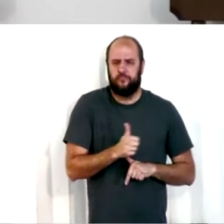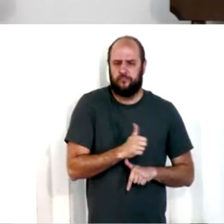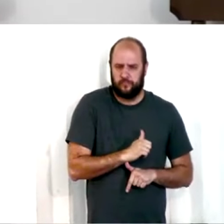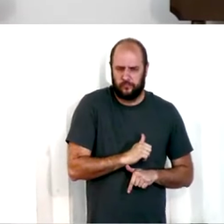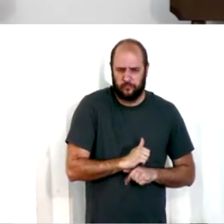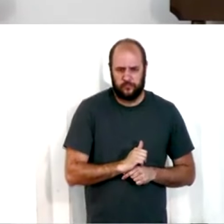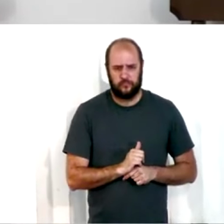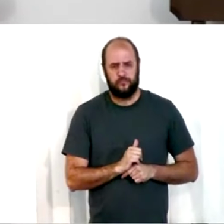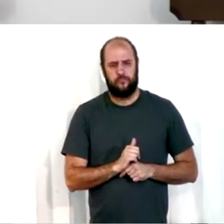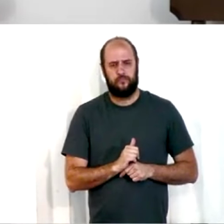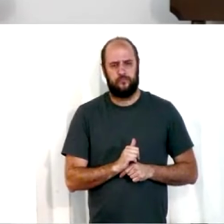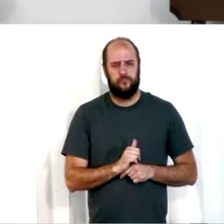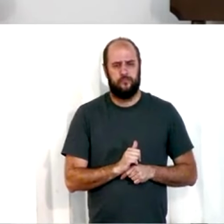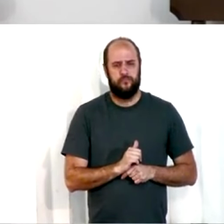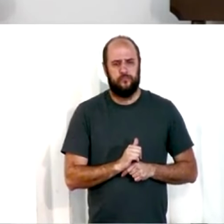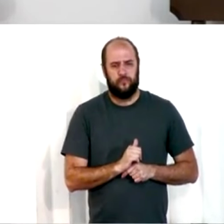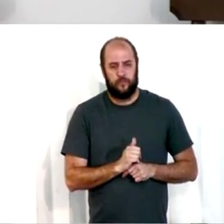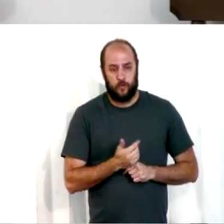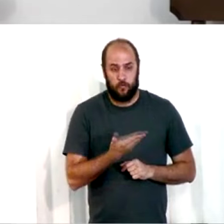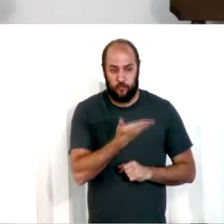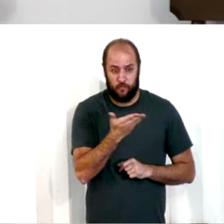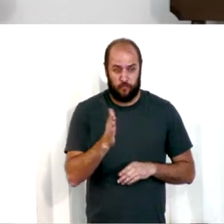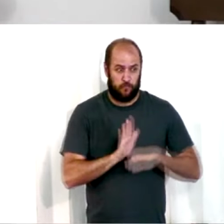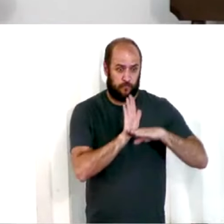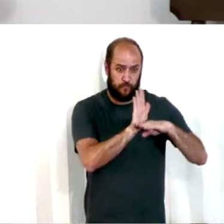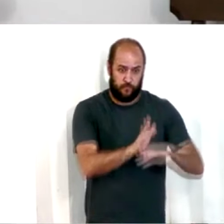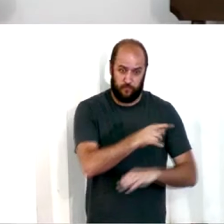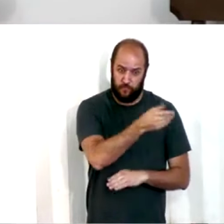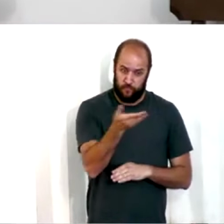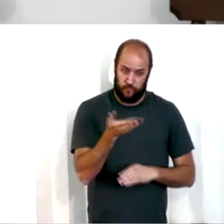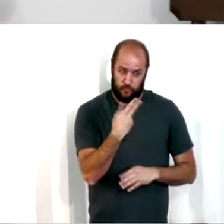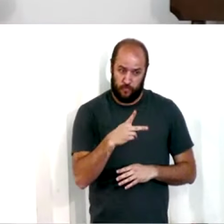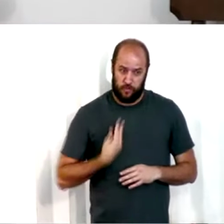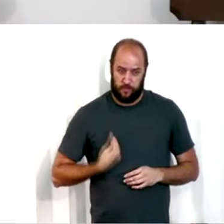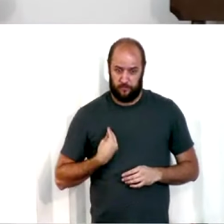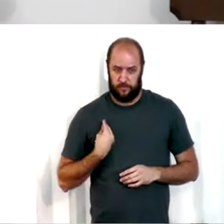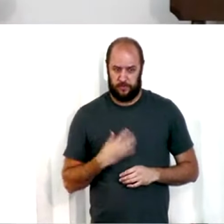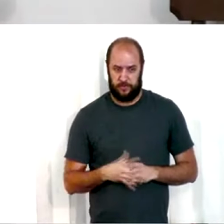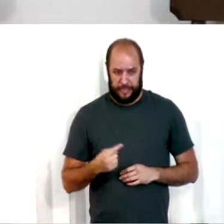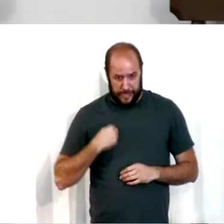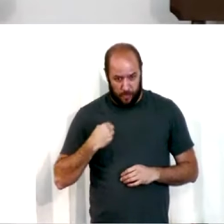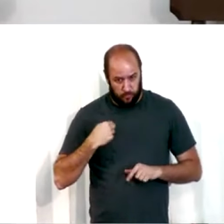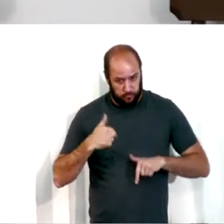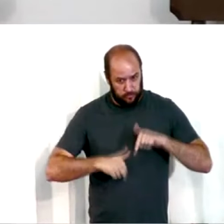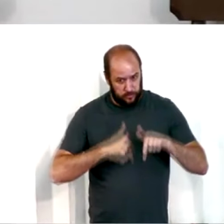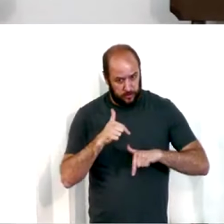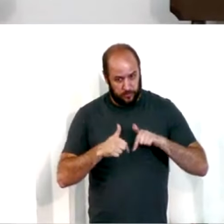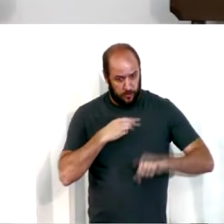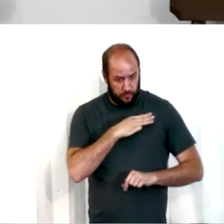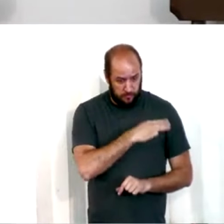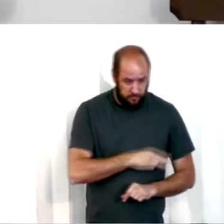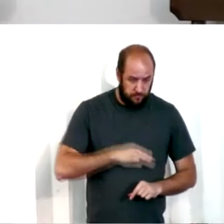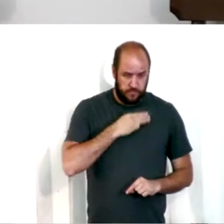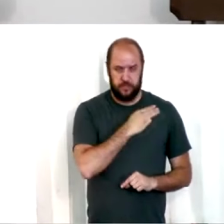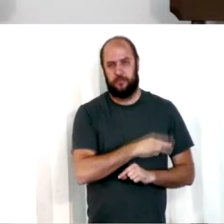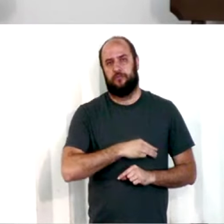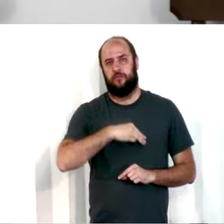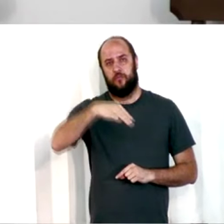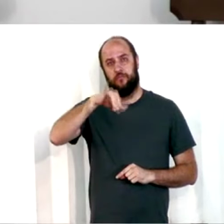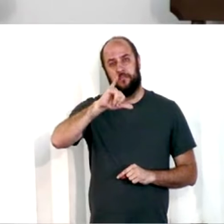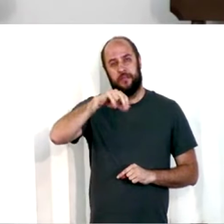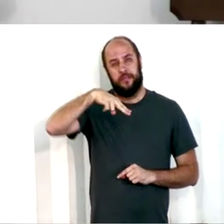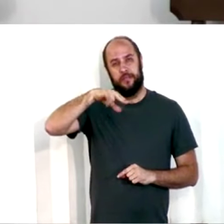Deus que me foi confiada a vosso favor. Ele diz: eu me tornei ministro. Ministro, na língua grega,